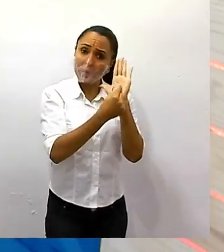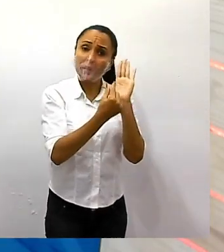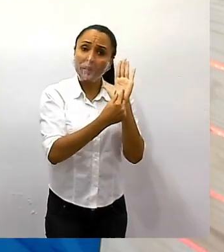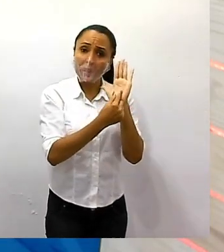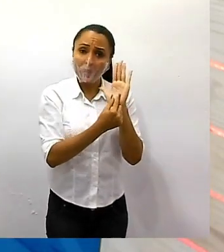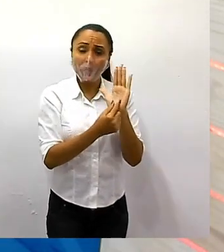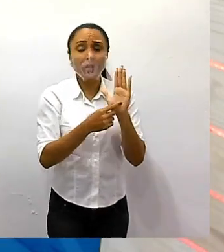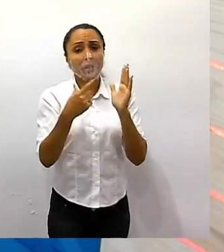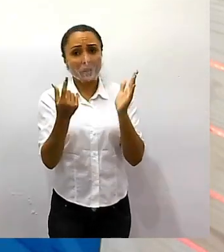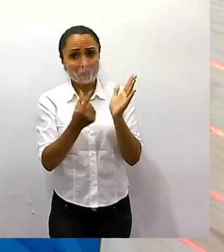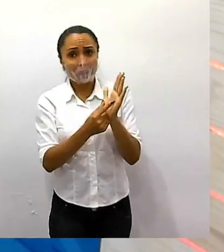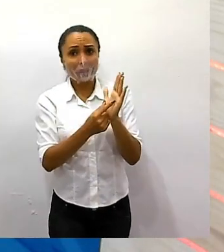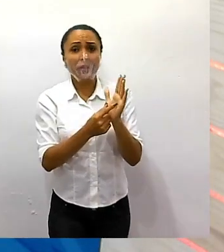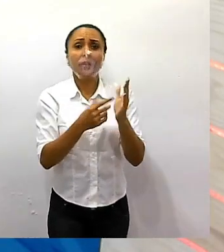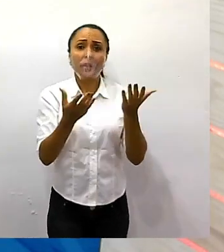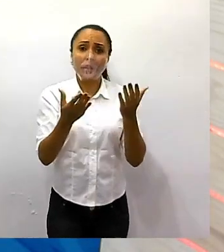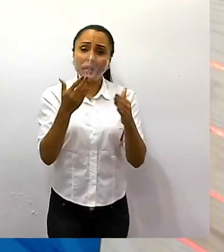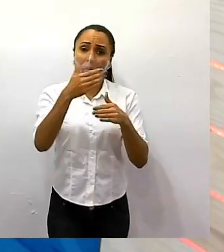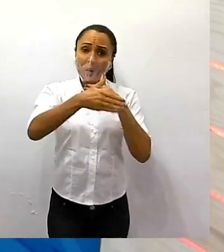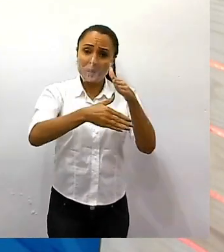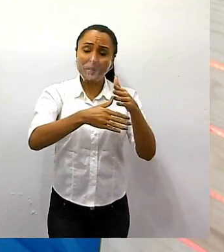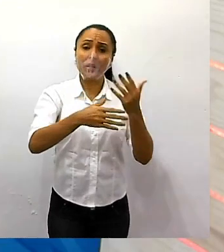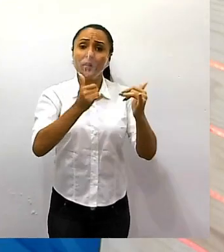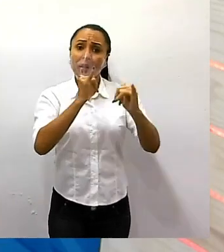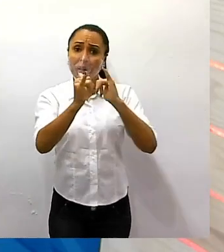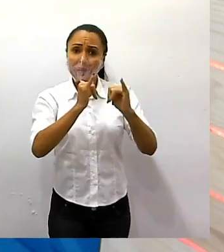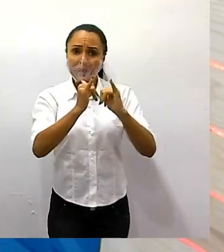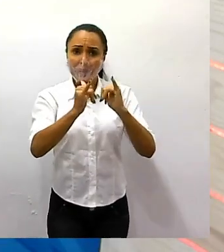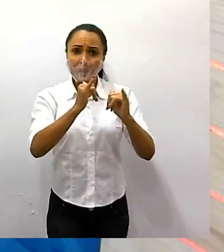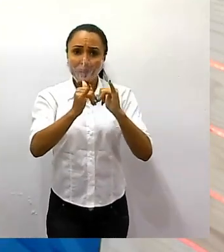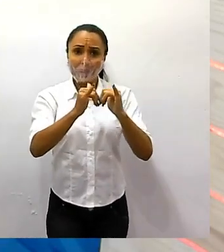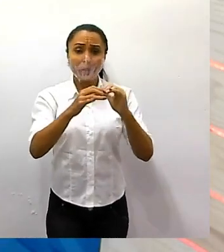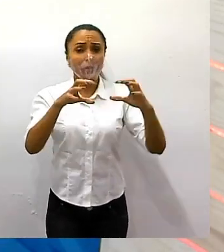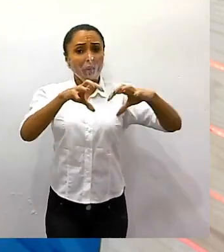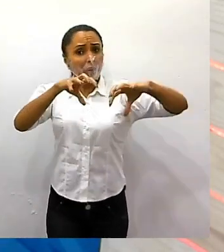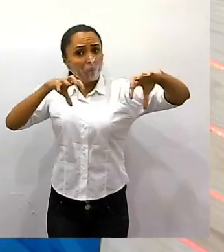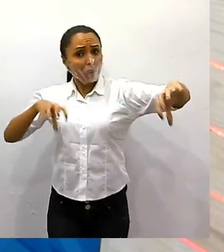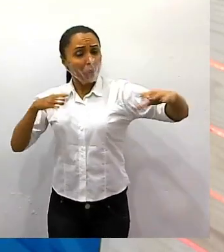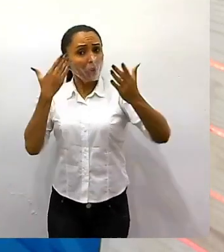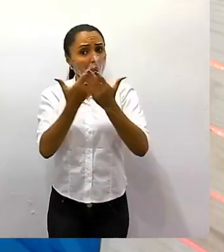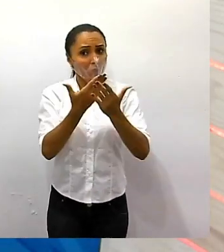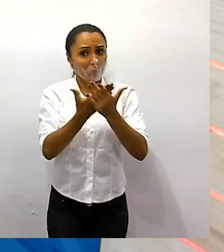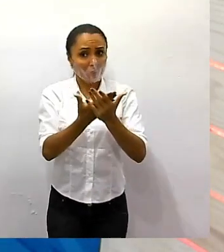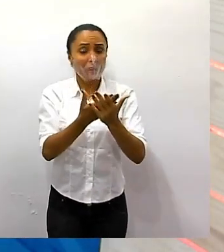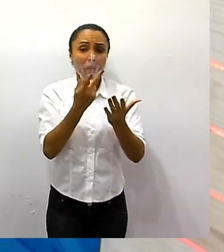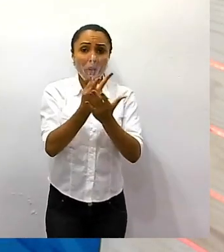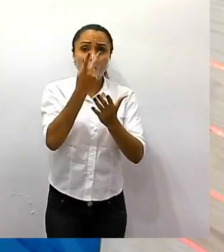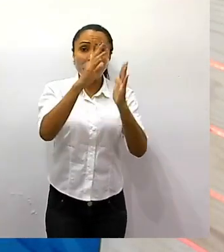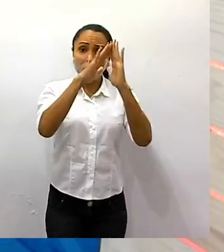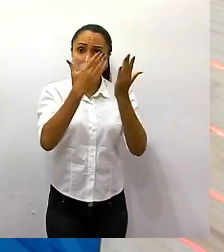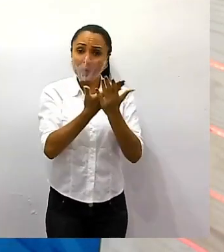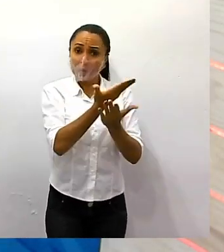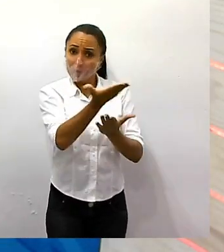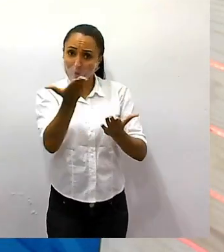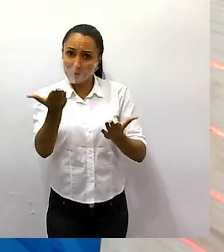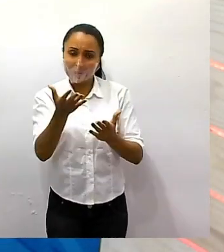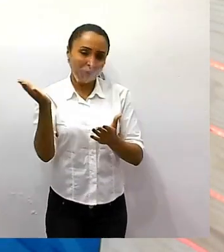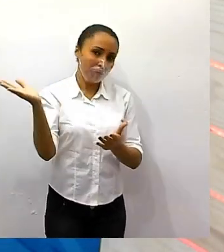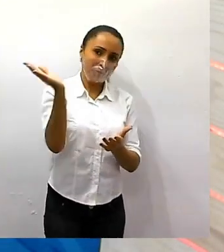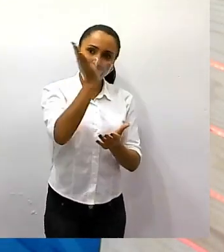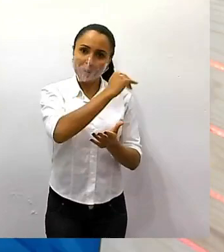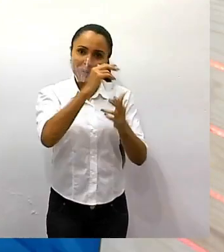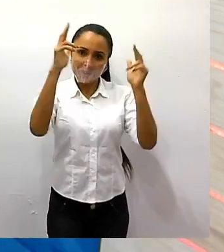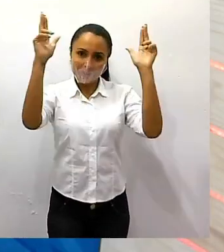vocês vão ter acesso a todas as plataformas de aulas remotas que estão acontecendo nas escolas de vocês. Então, vamos lá para o